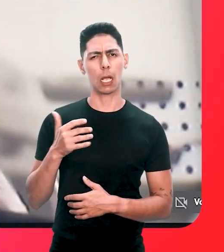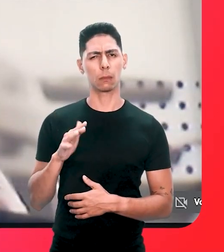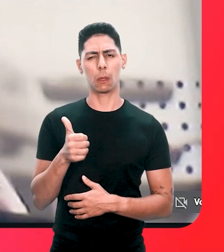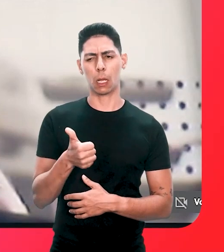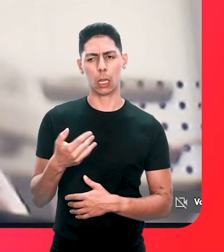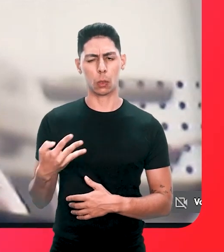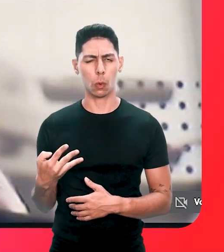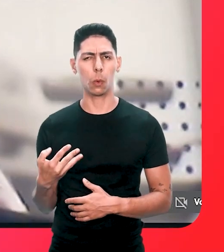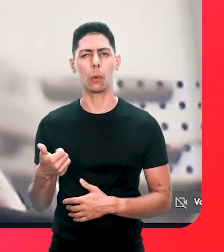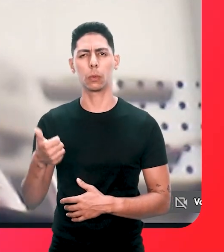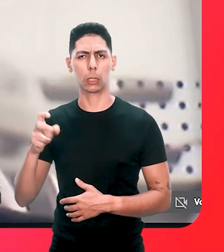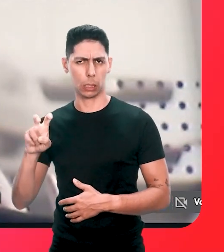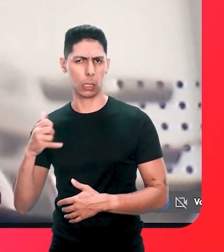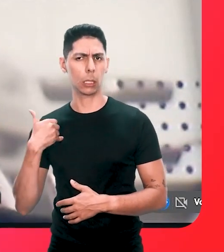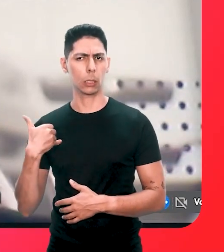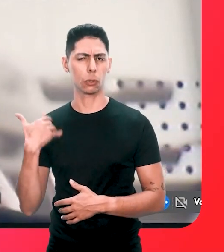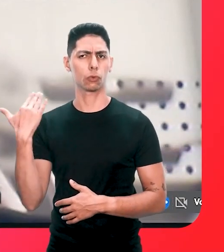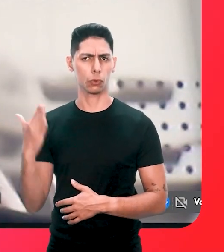15 anos, né?